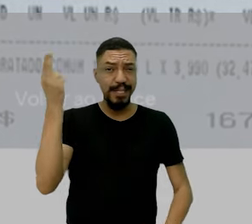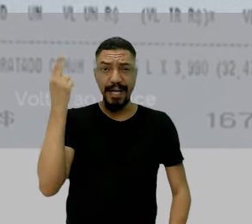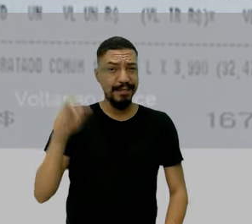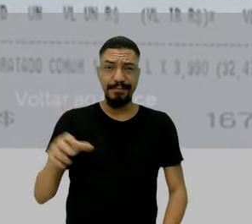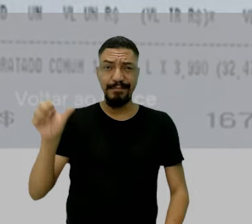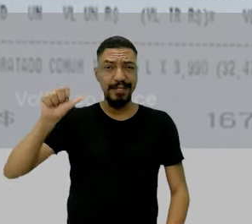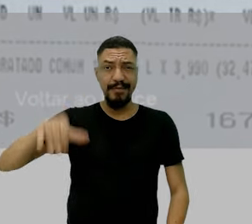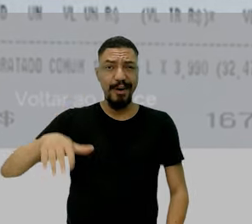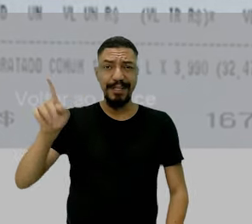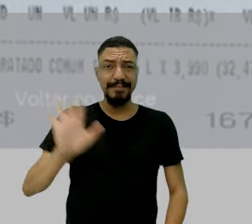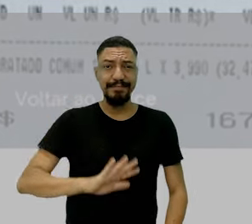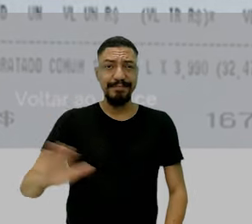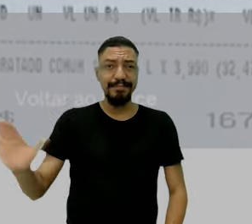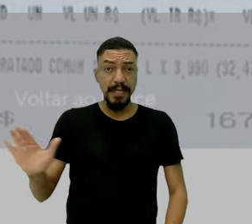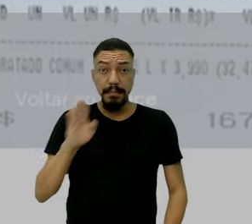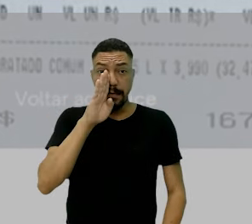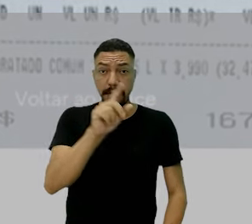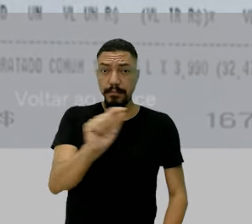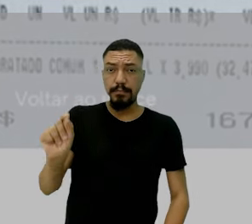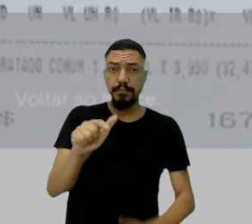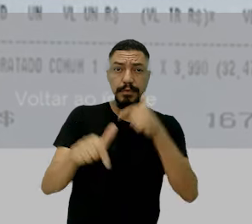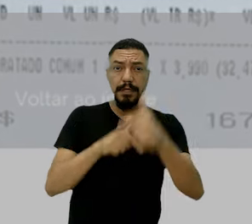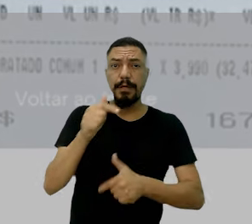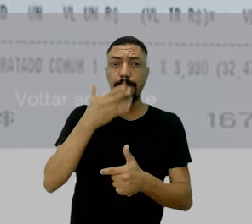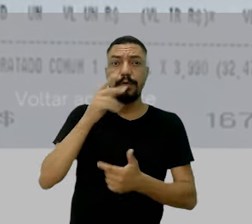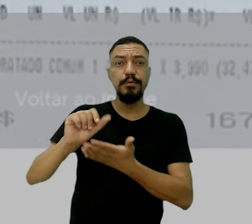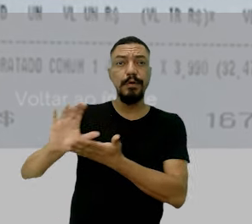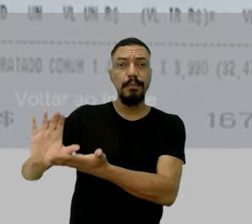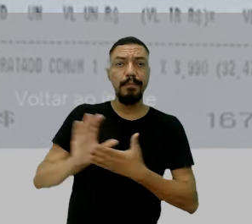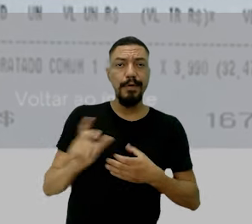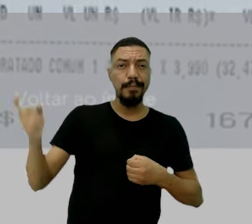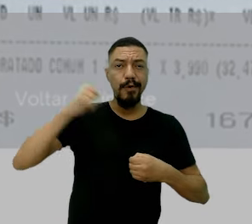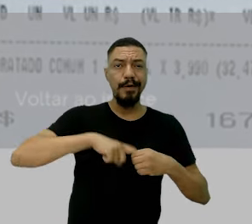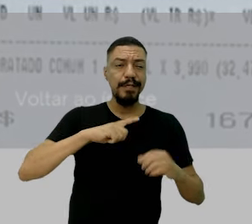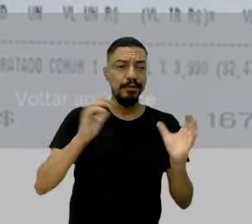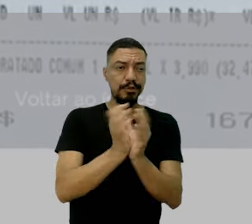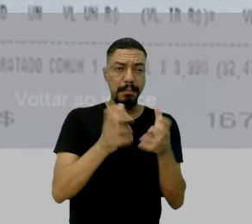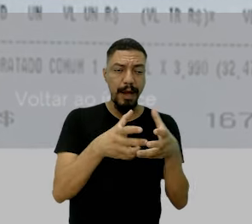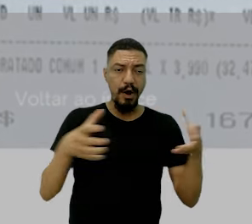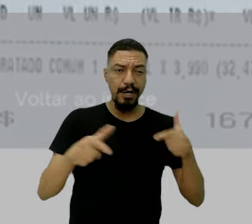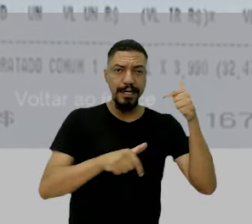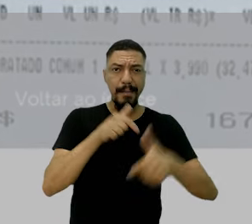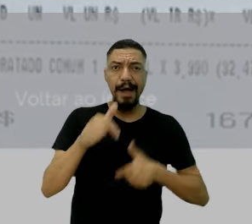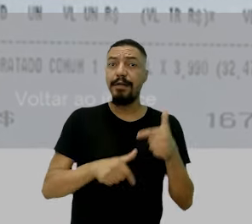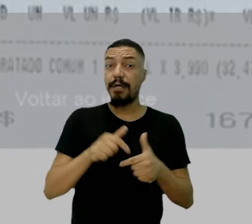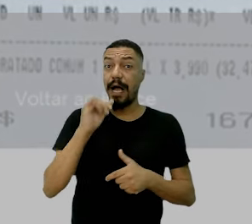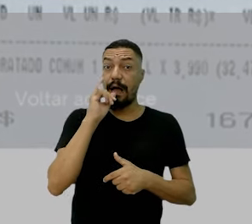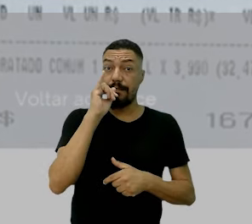não tem validade. Então, principalmente quem vai trabalhar com reembolso e que tem equipes maiores,